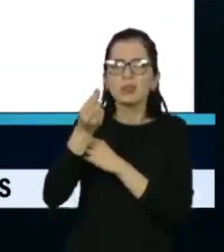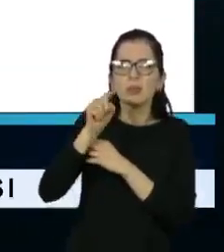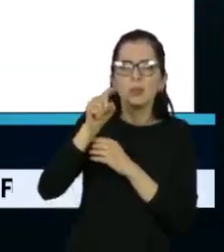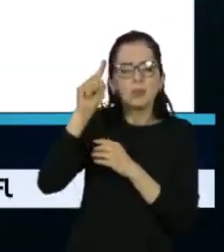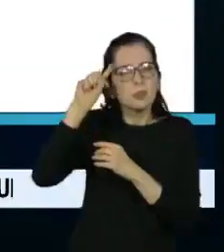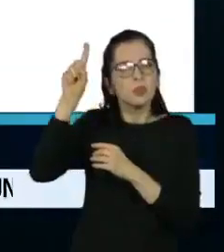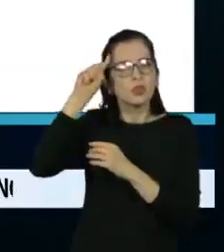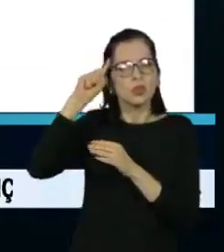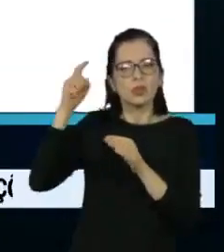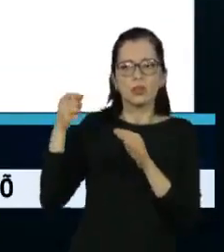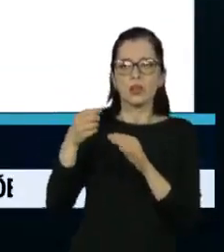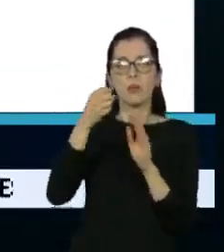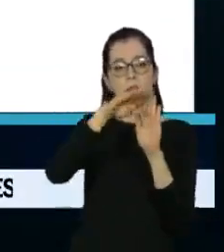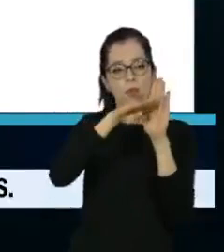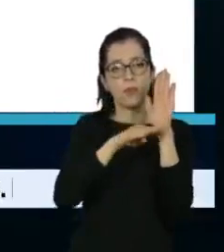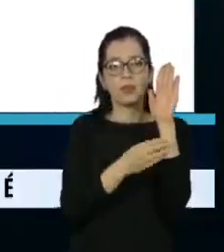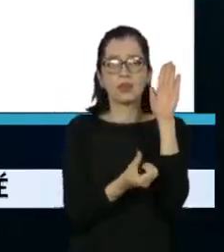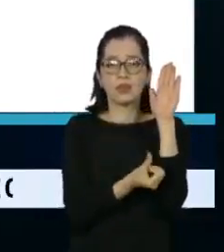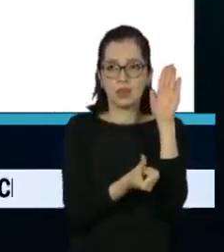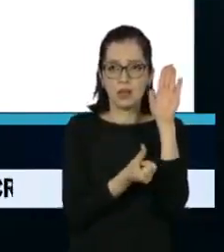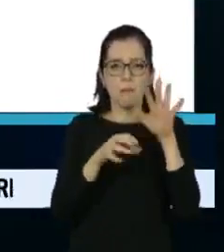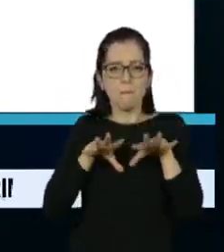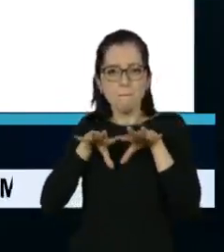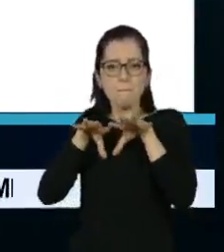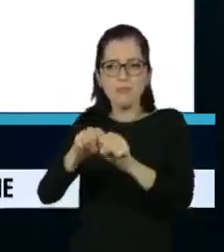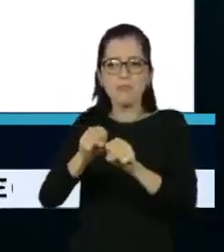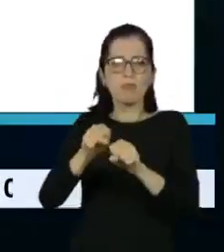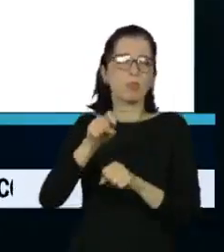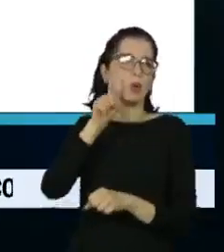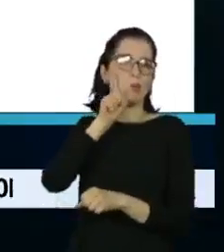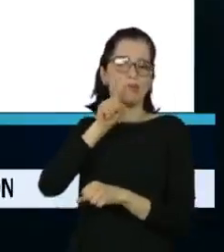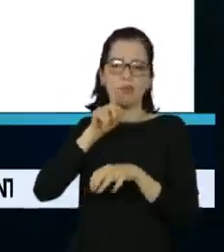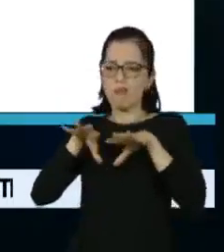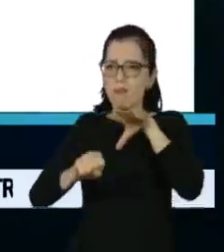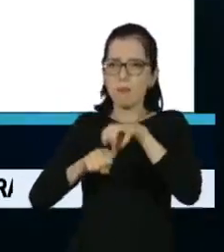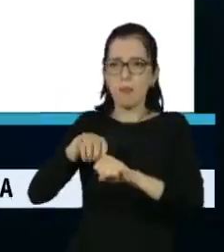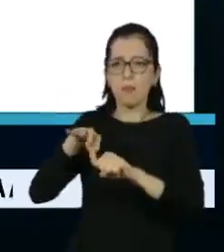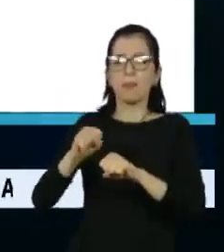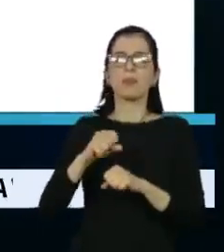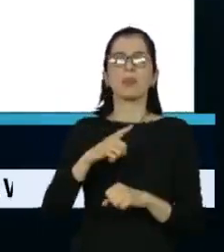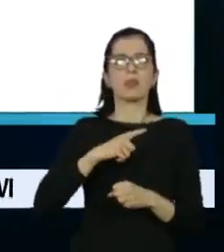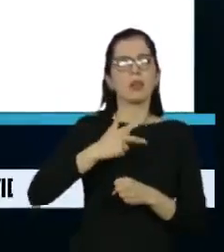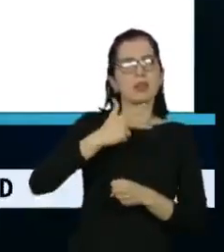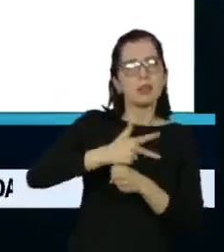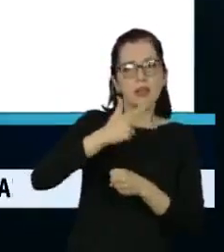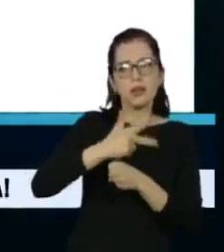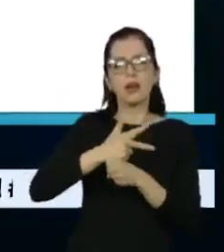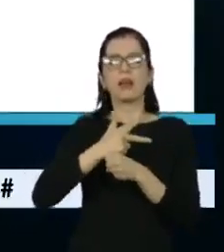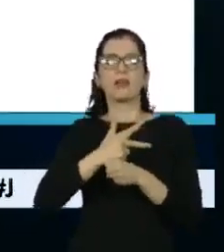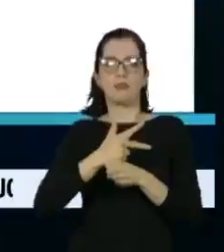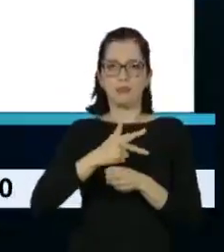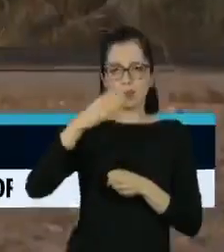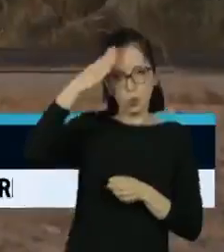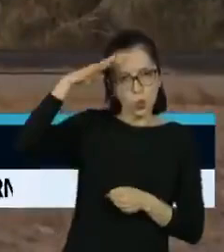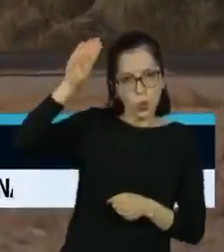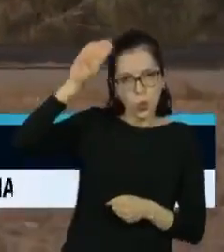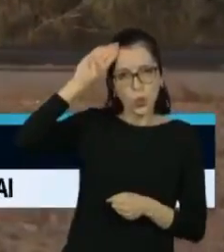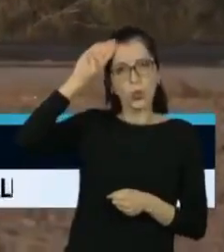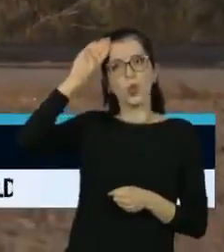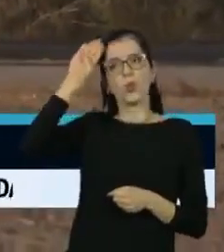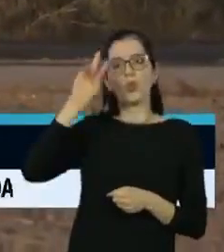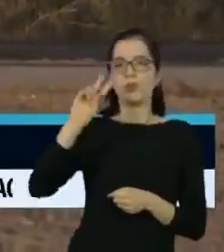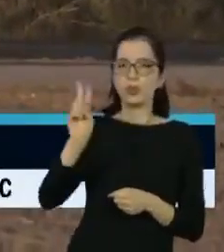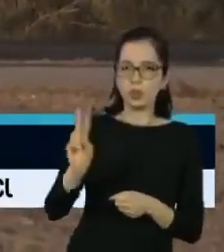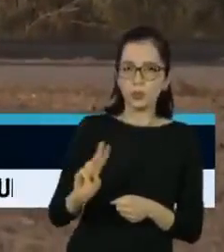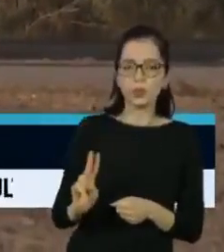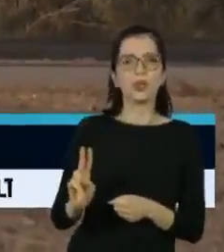de cidadãos detidos na fronteira americana, à frente da Nicarágua, de Cuba, da Colômbia e da Venezuela. A informação